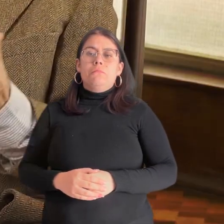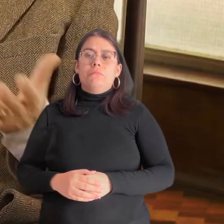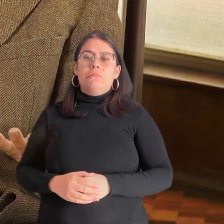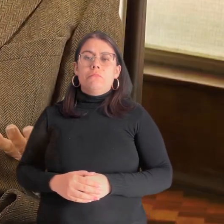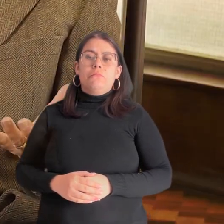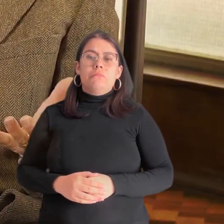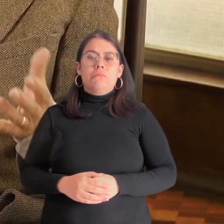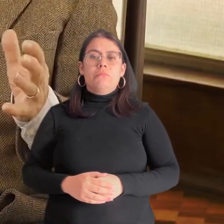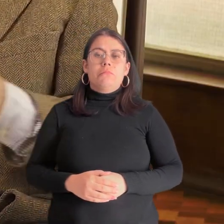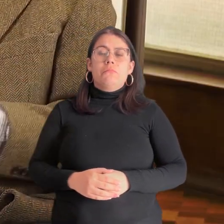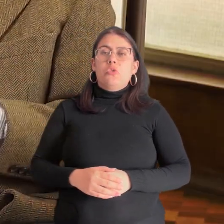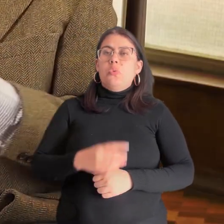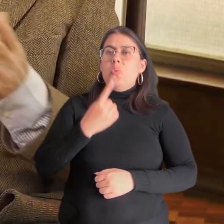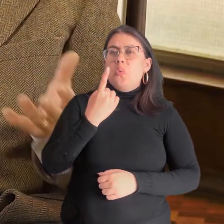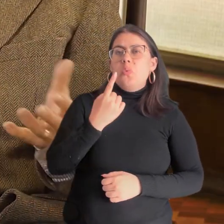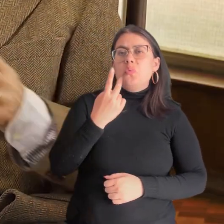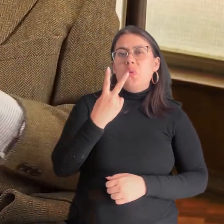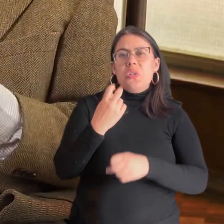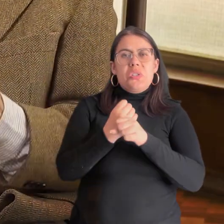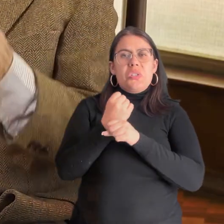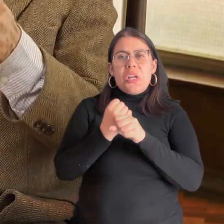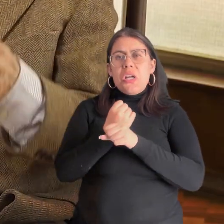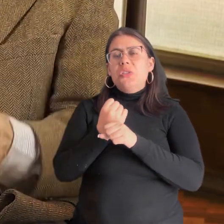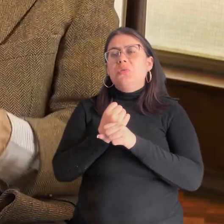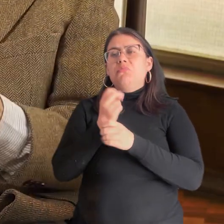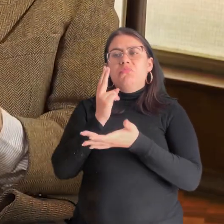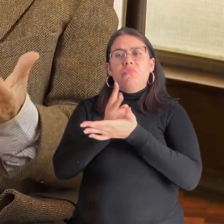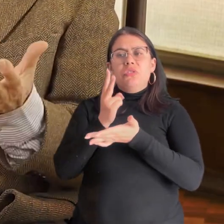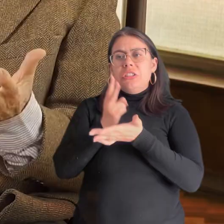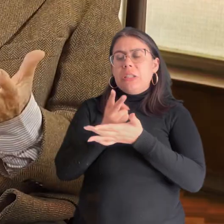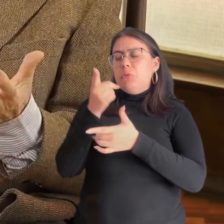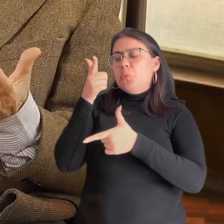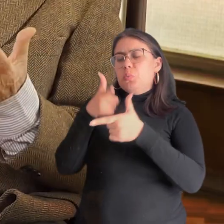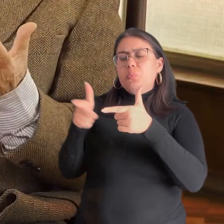enfim, 1 ou 2 anos, ou todo ano, tinha